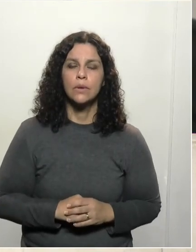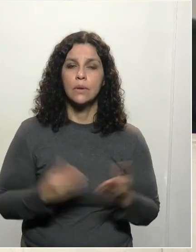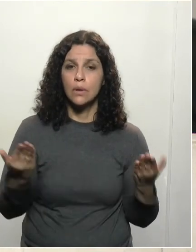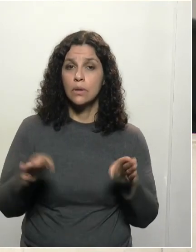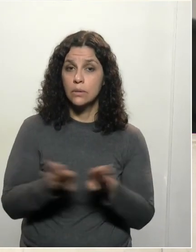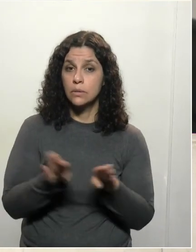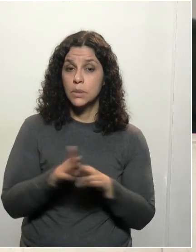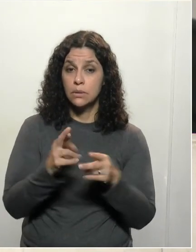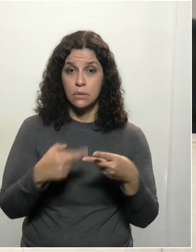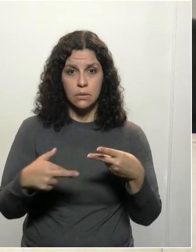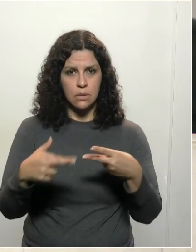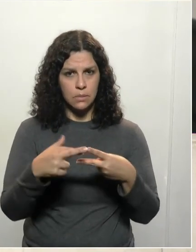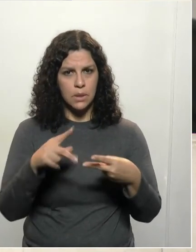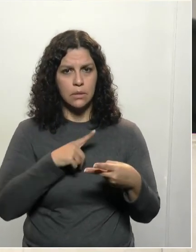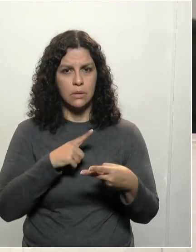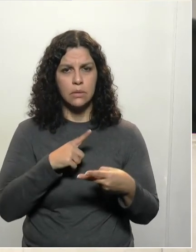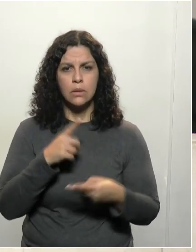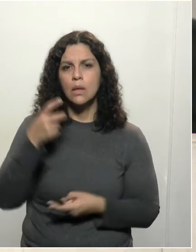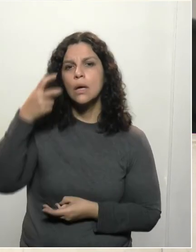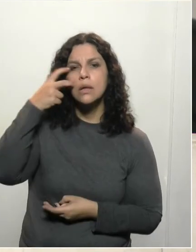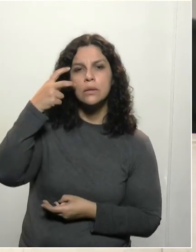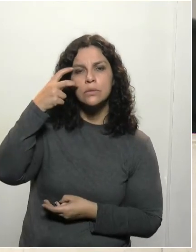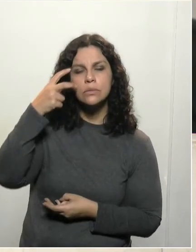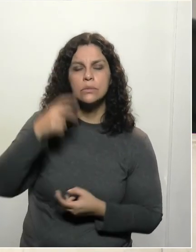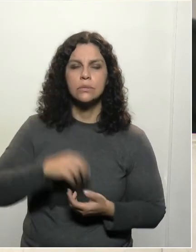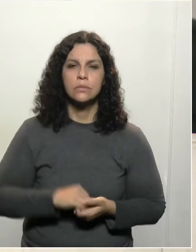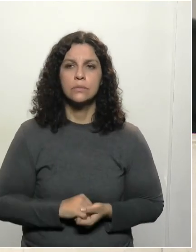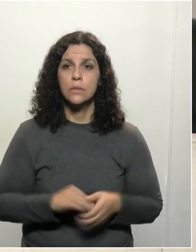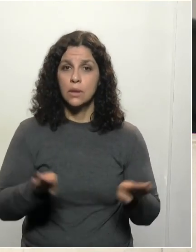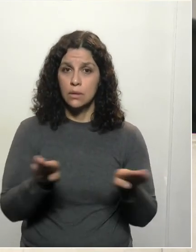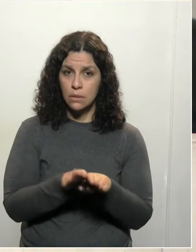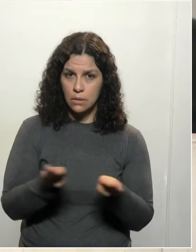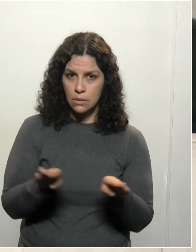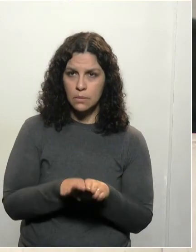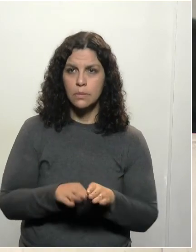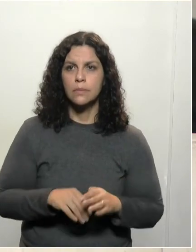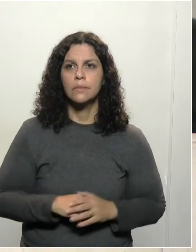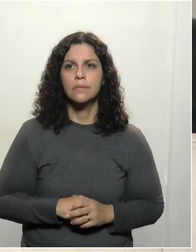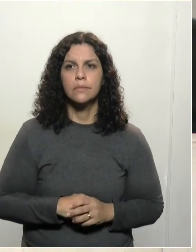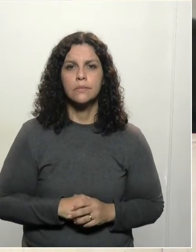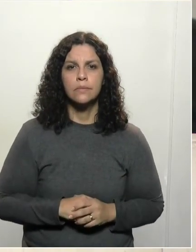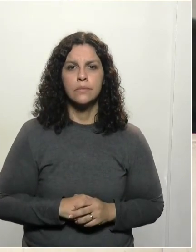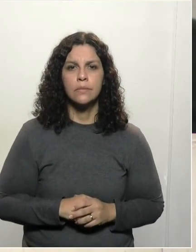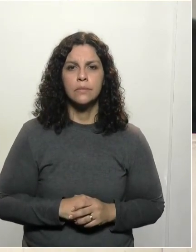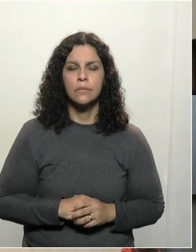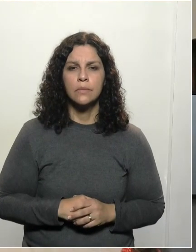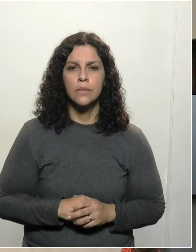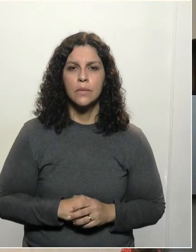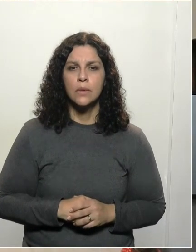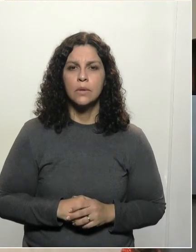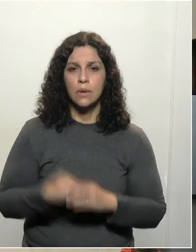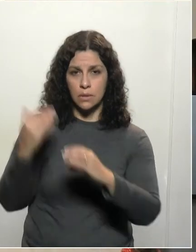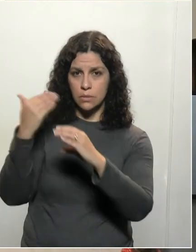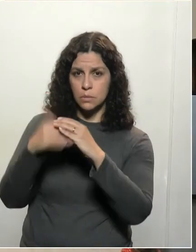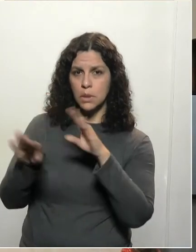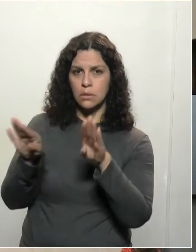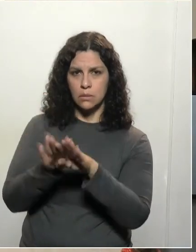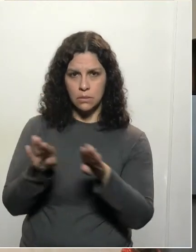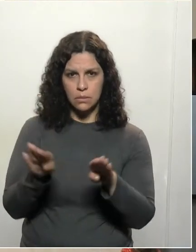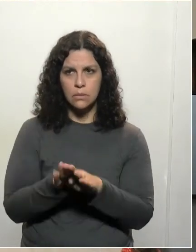um outro requerimento do deputado Arilson, que também solicita envio de